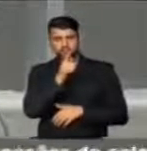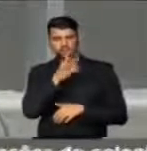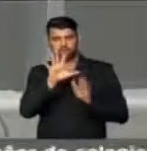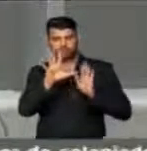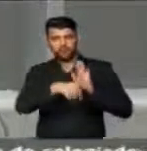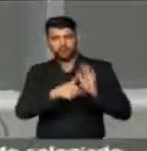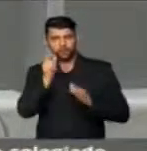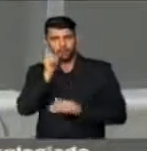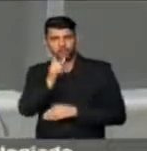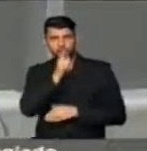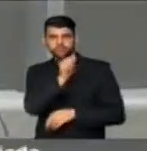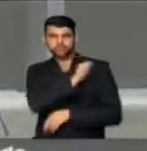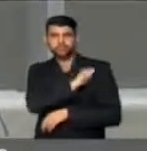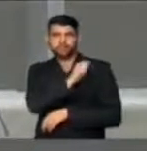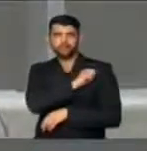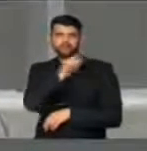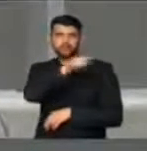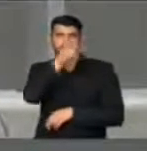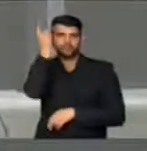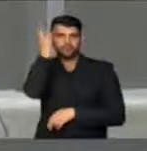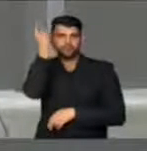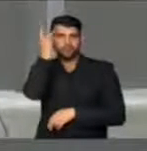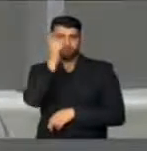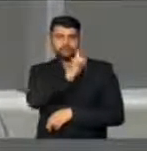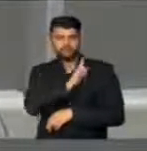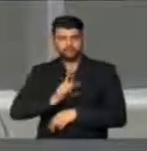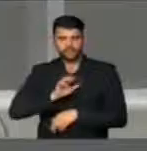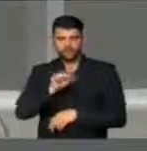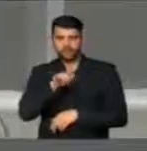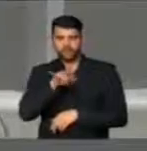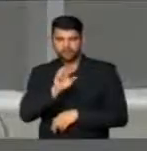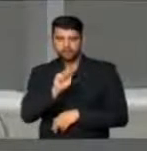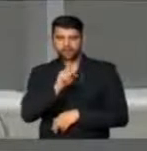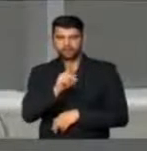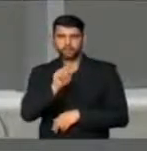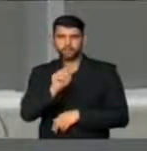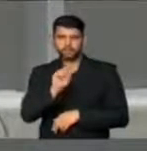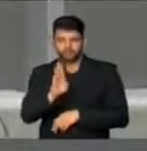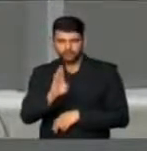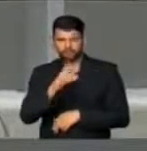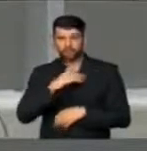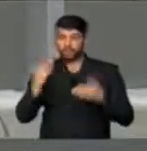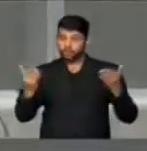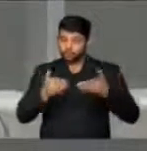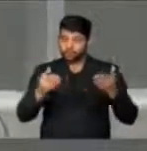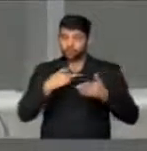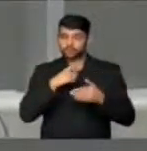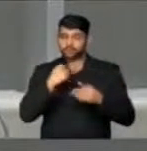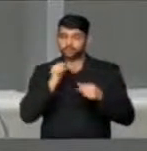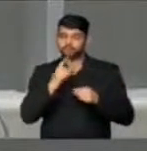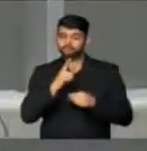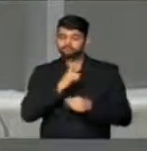subtraíram a merenda escolar dos estudantes de São Paulo, o governo Alckmin, do PSDB, e que hoje está sendo